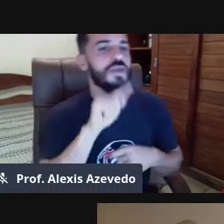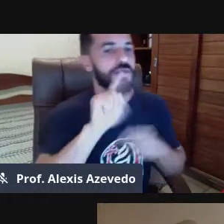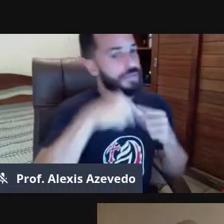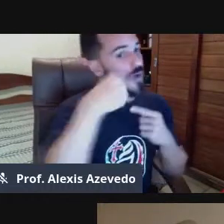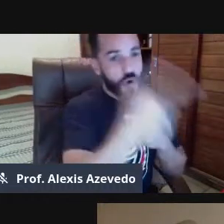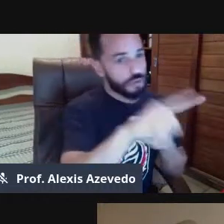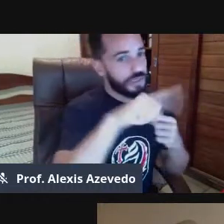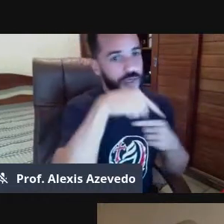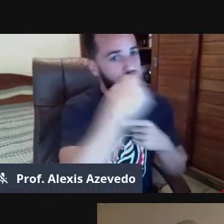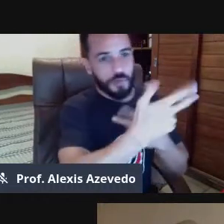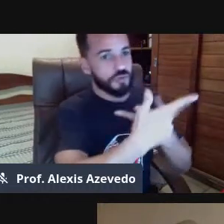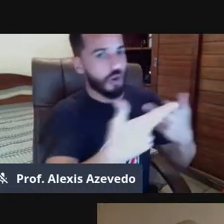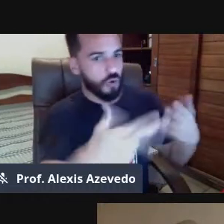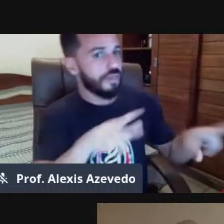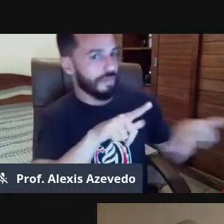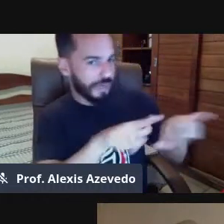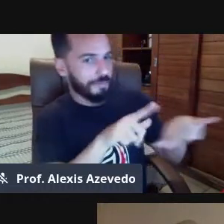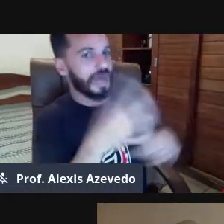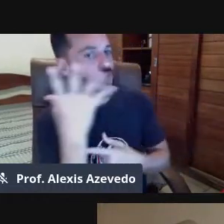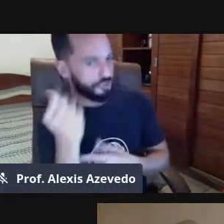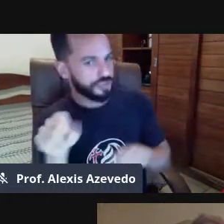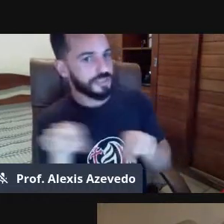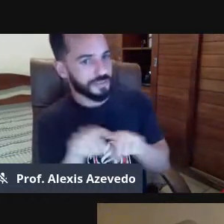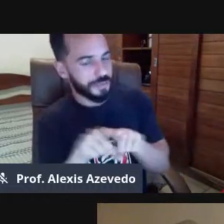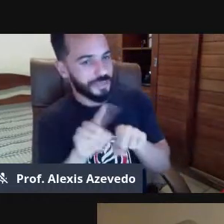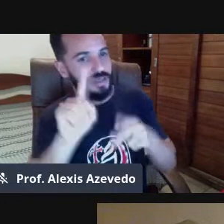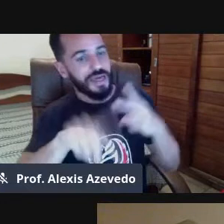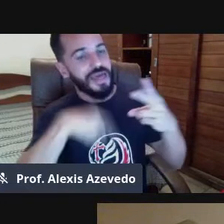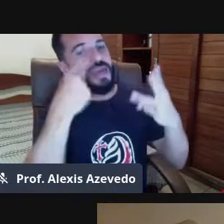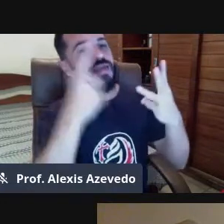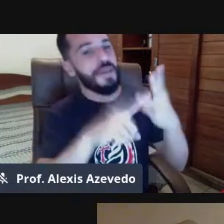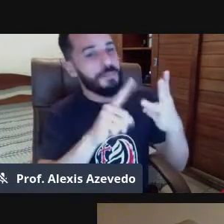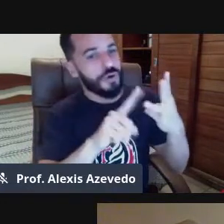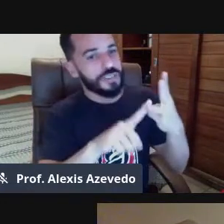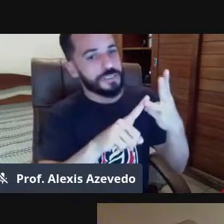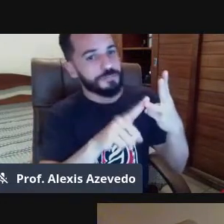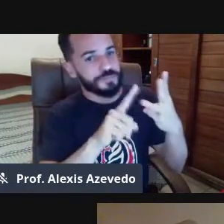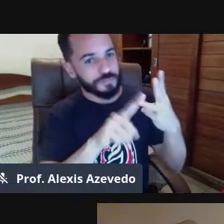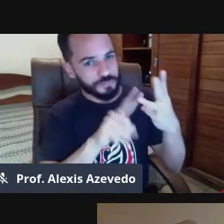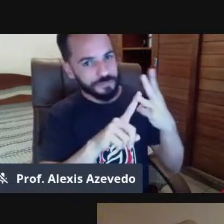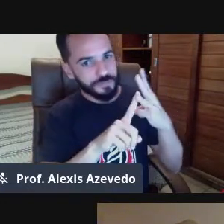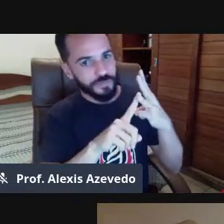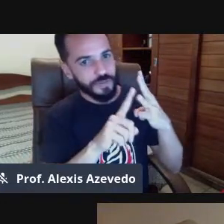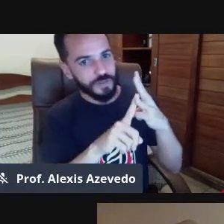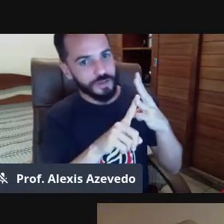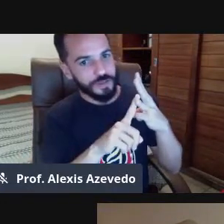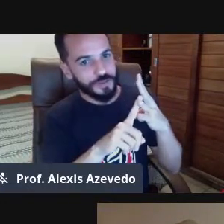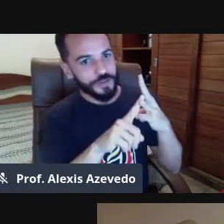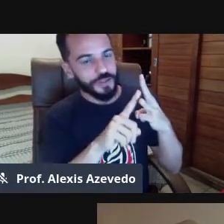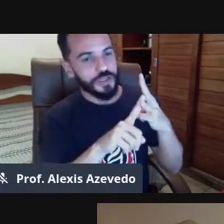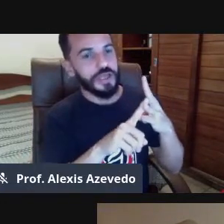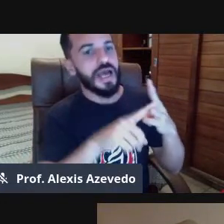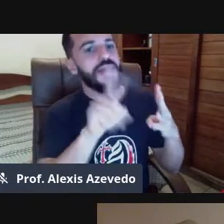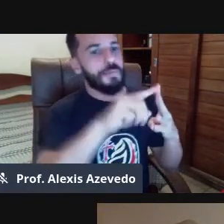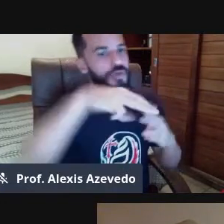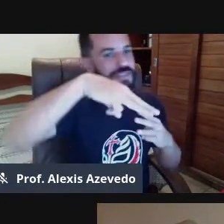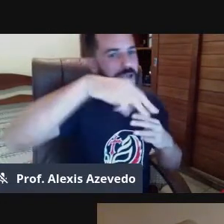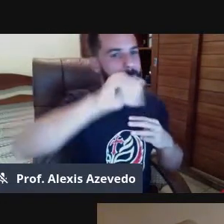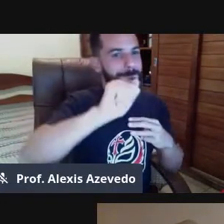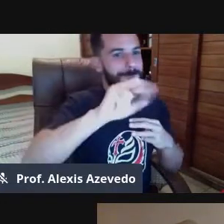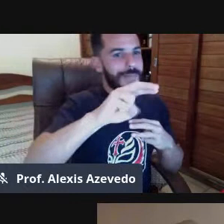linha, né, de trabalho. E depois nós temos também a Márcia